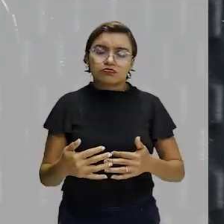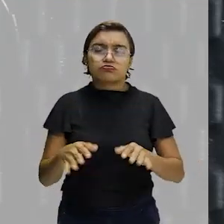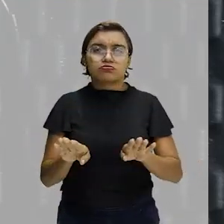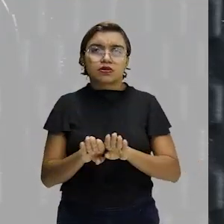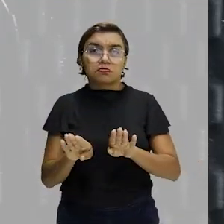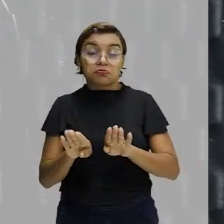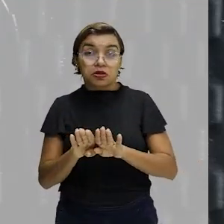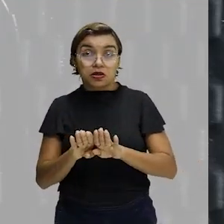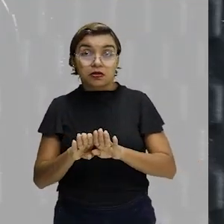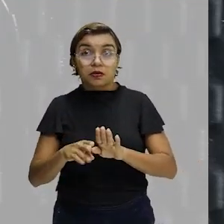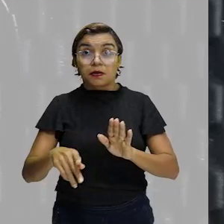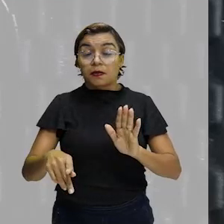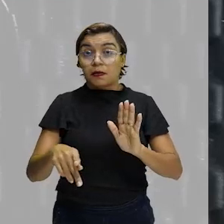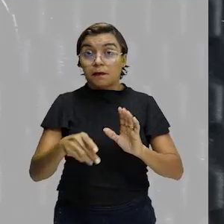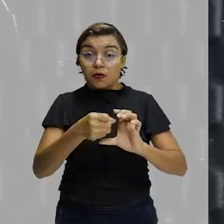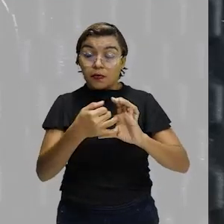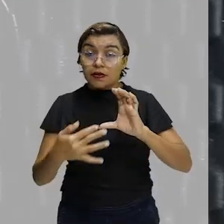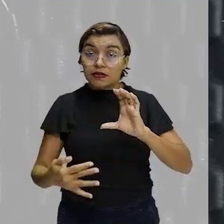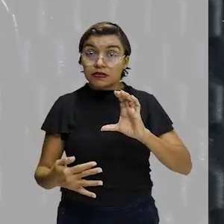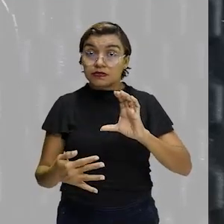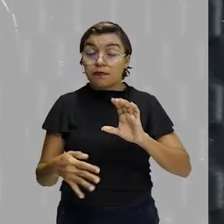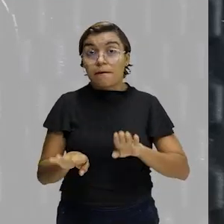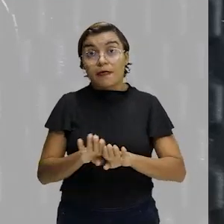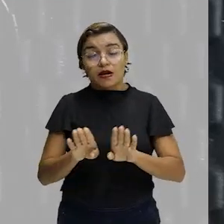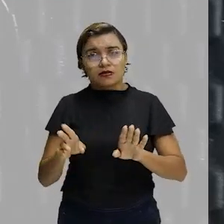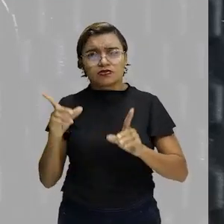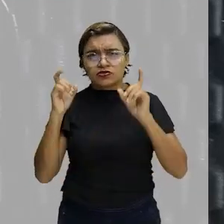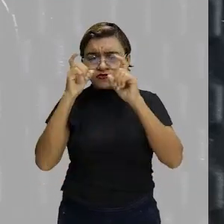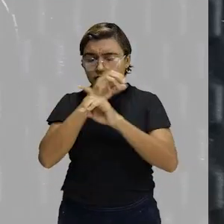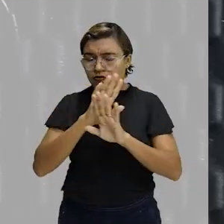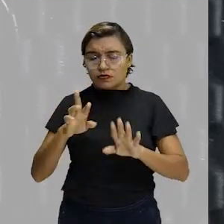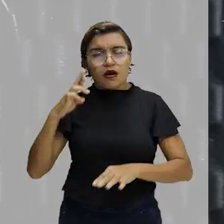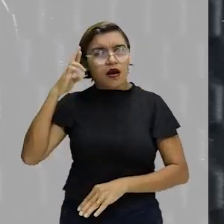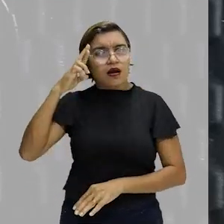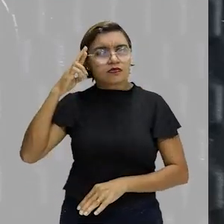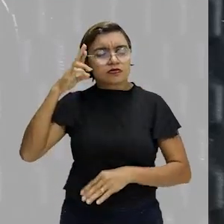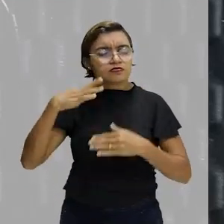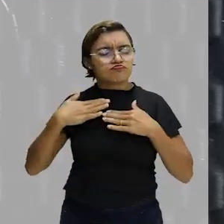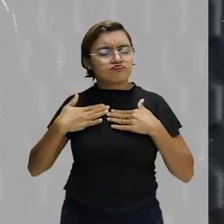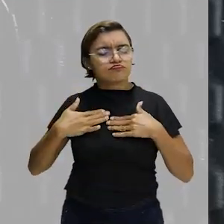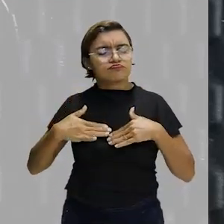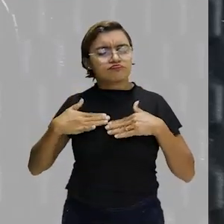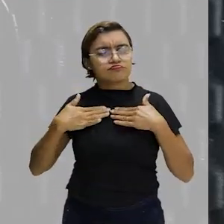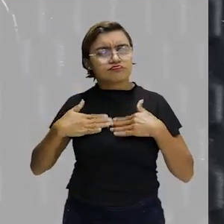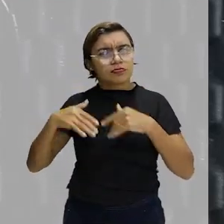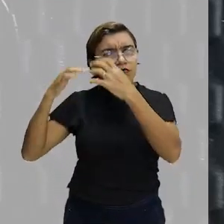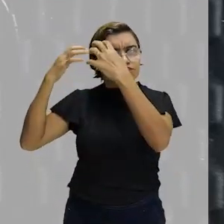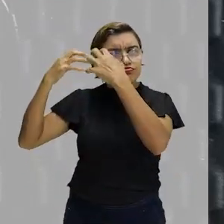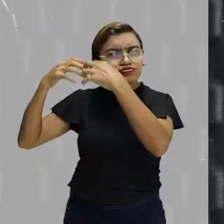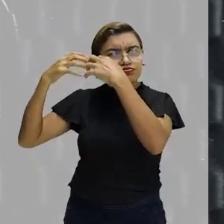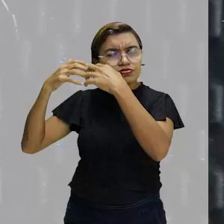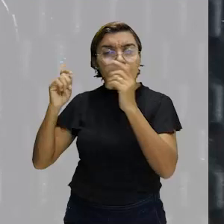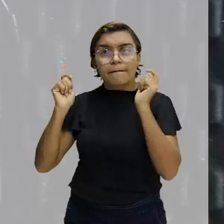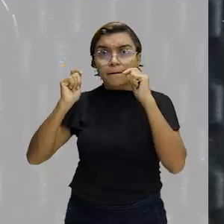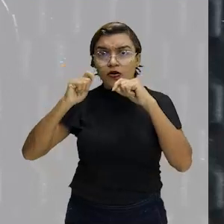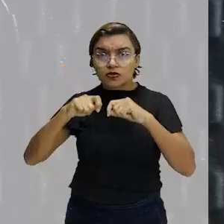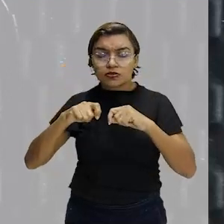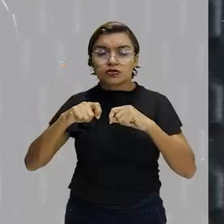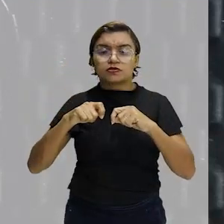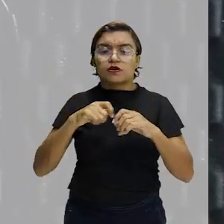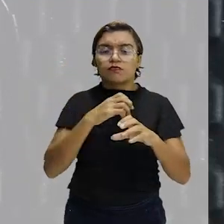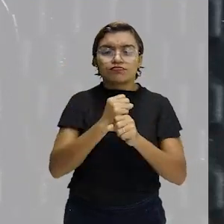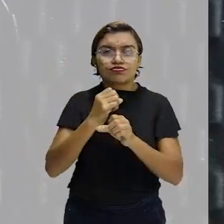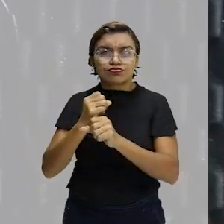operatória, mas nada muito complicado. Perceba que foi aqui o raciocínio bem tranquilo, possível de ser feito.